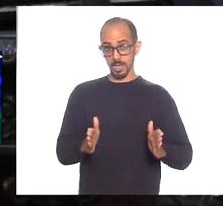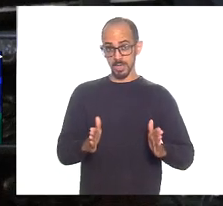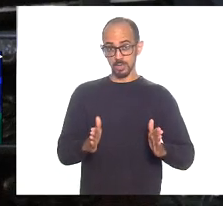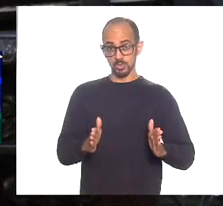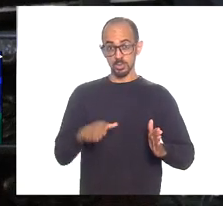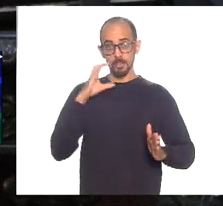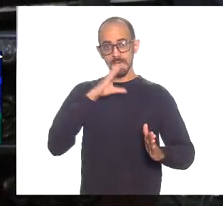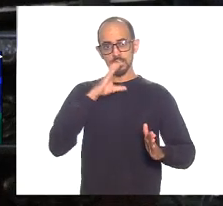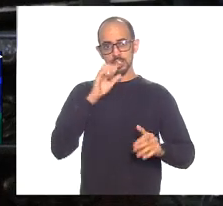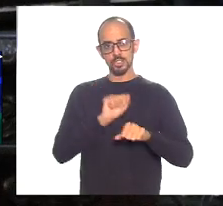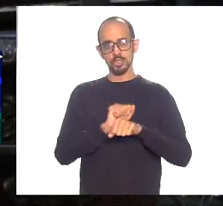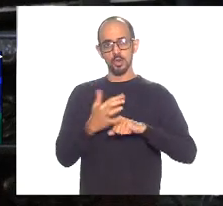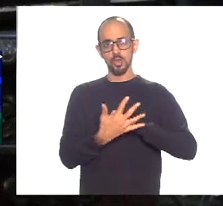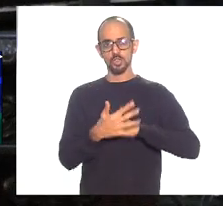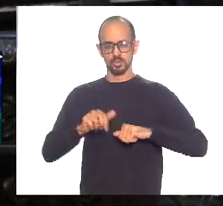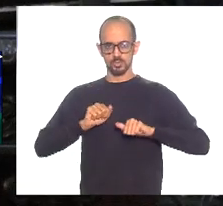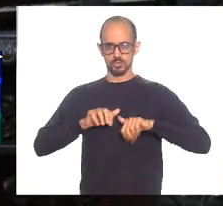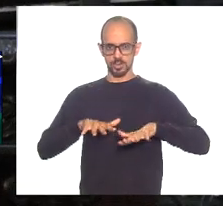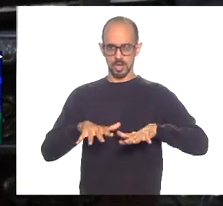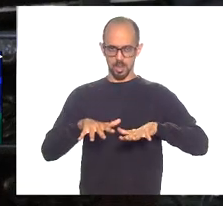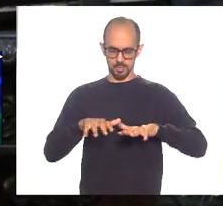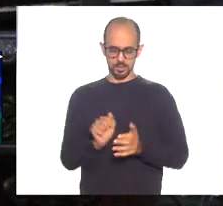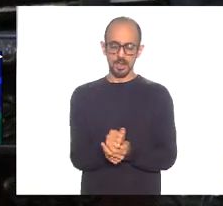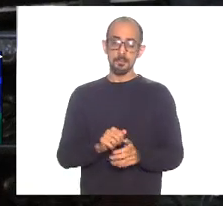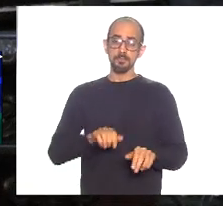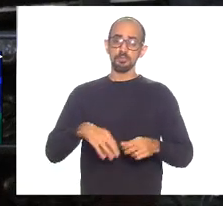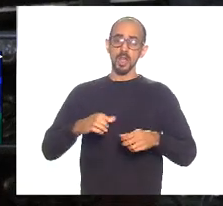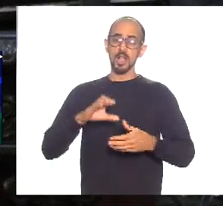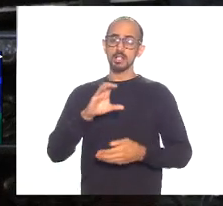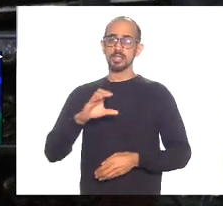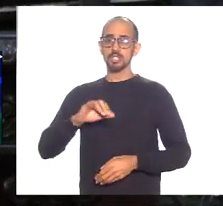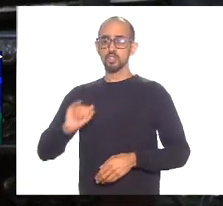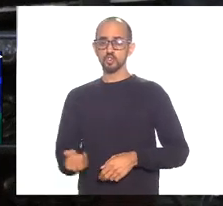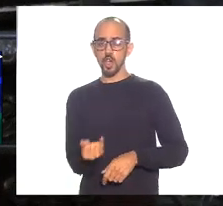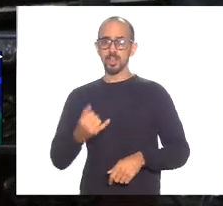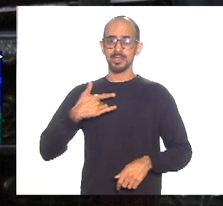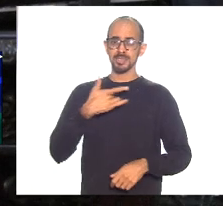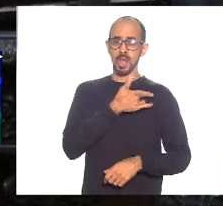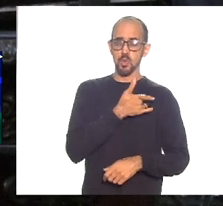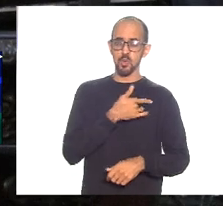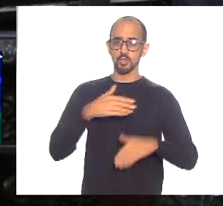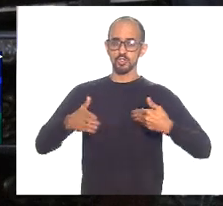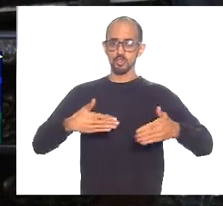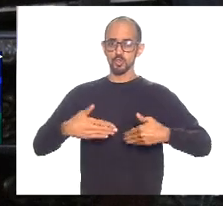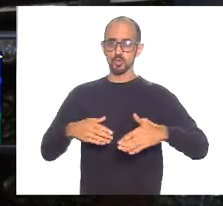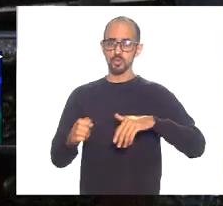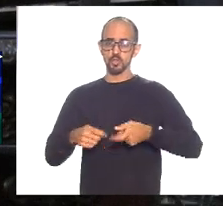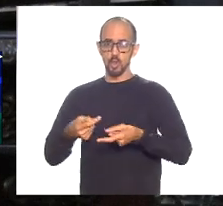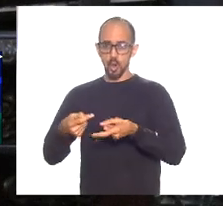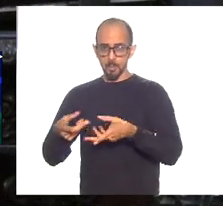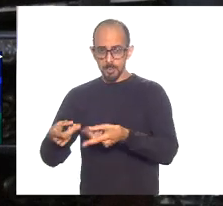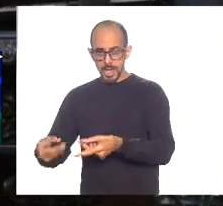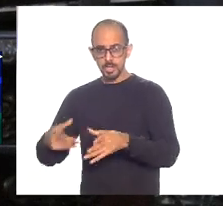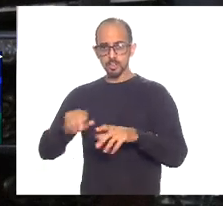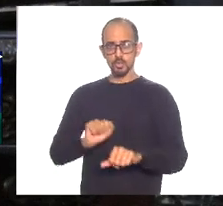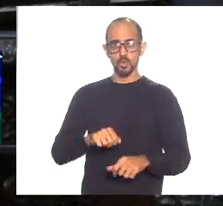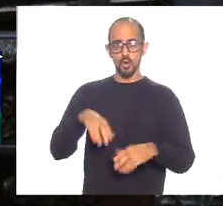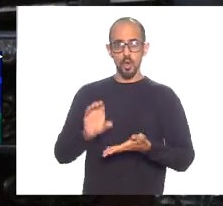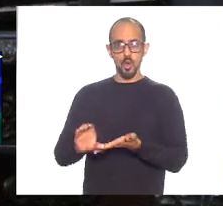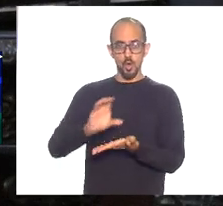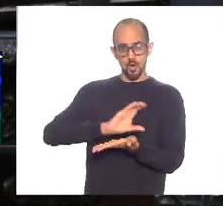covid-19 presente de pareceres das comissões de Justiça de saúde de economia de comércio de orçamento Finanças